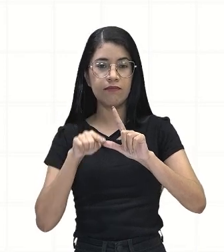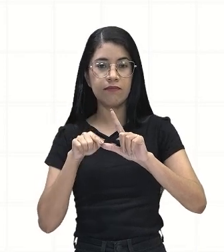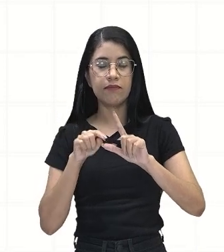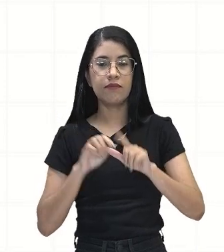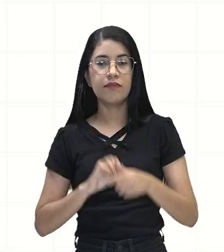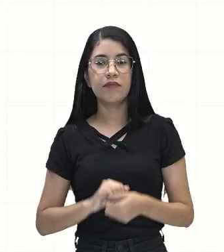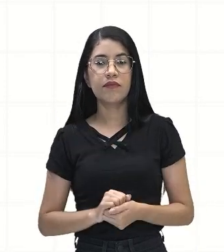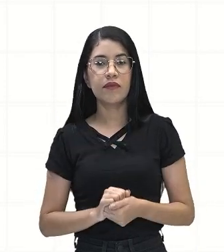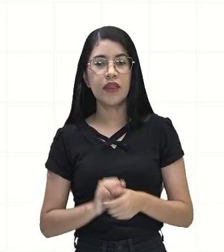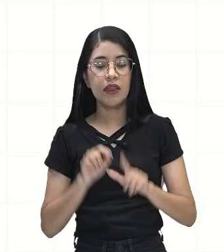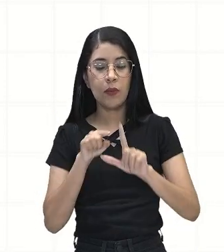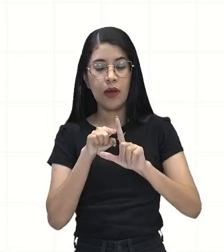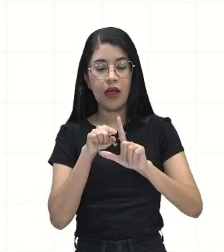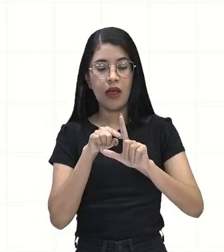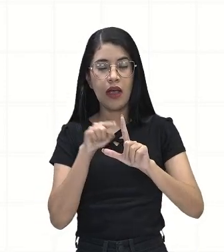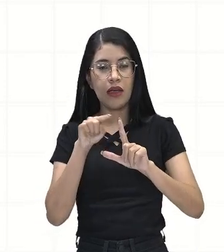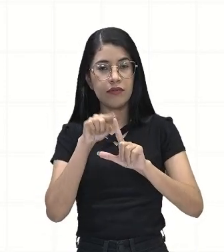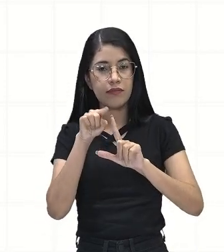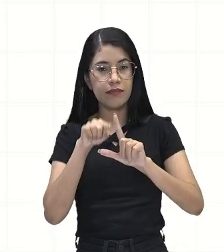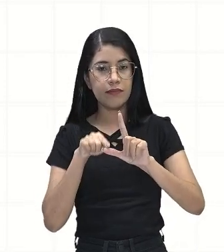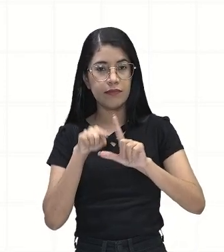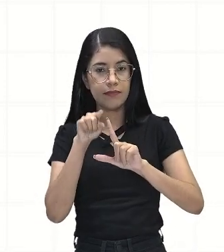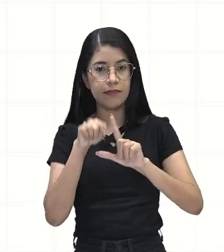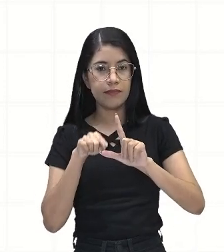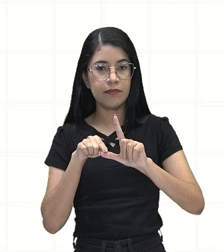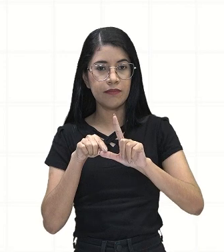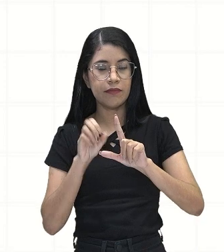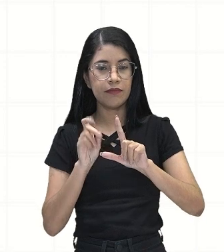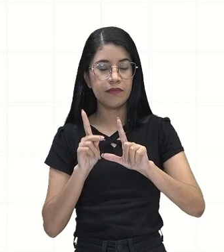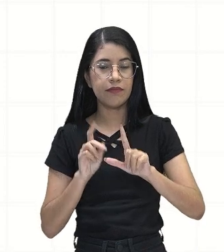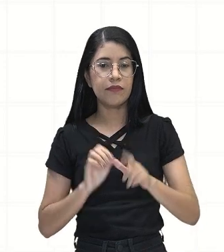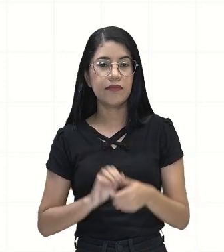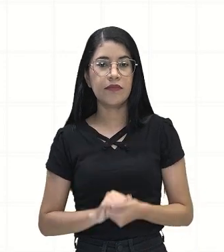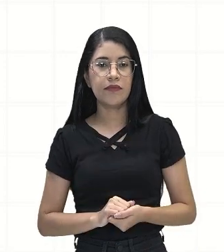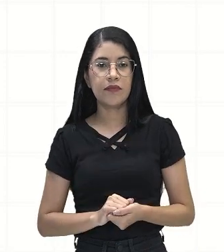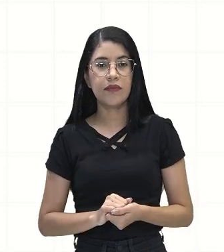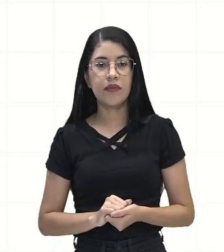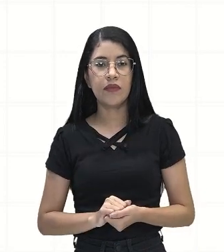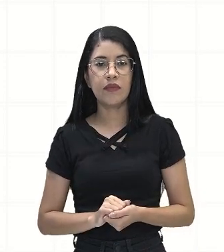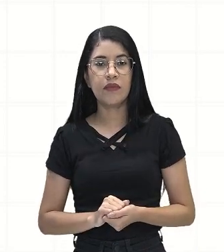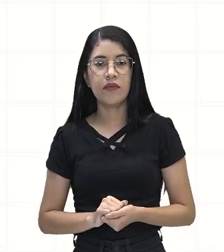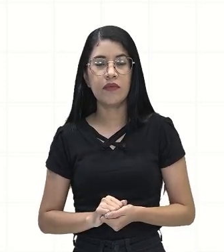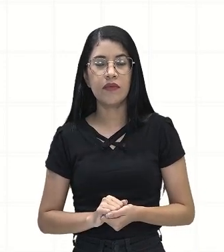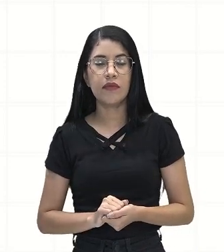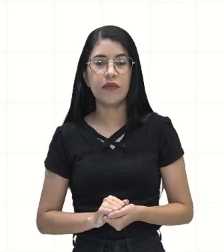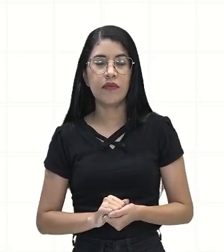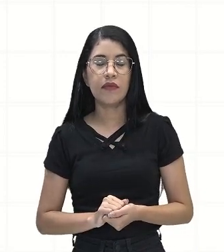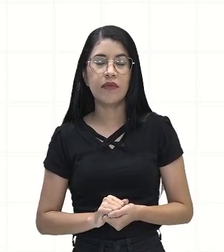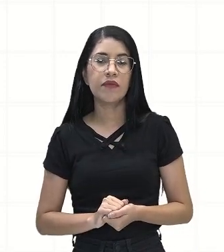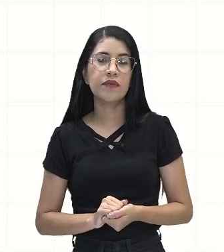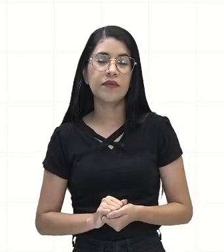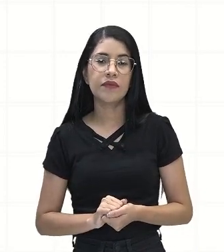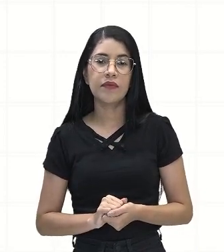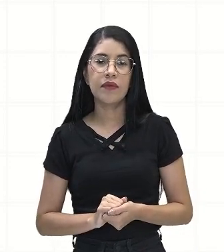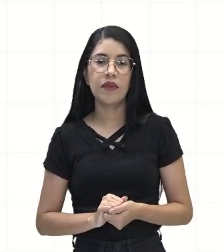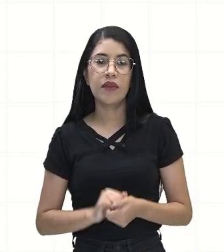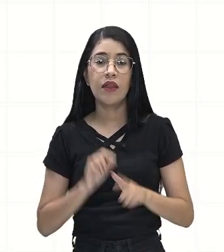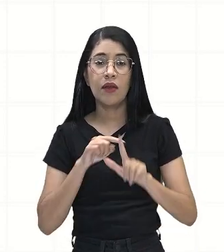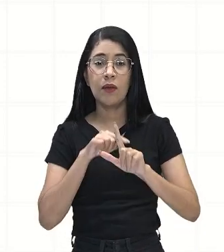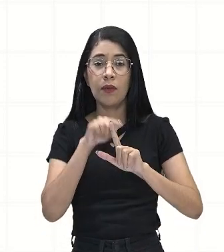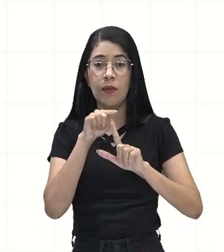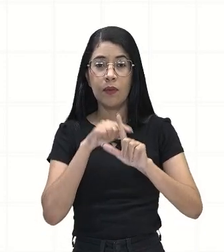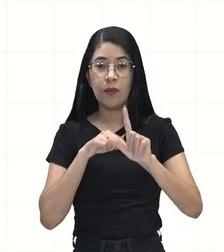aqui é a hipotenusa. Muito bem? Muito bem. Os outros lados, nós vamos ter